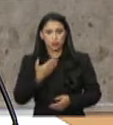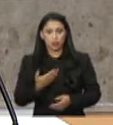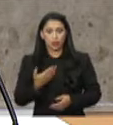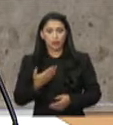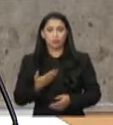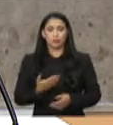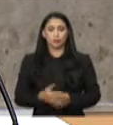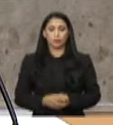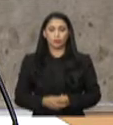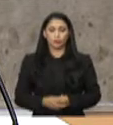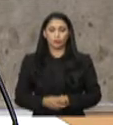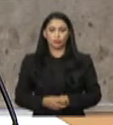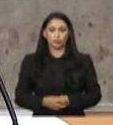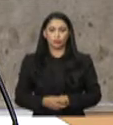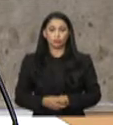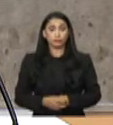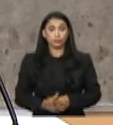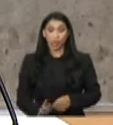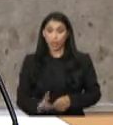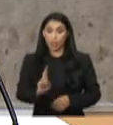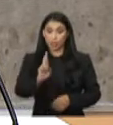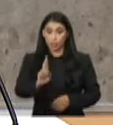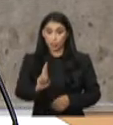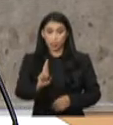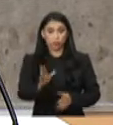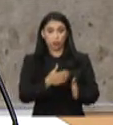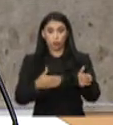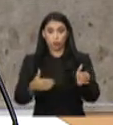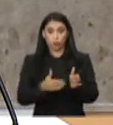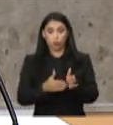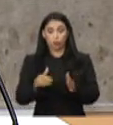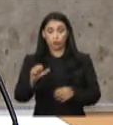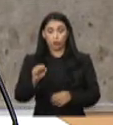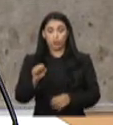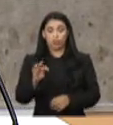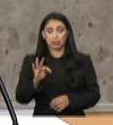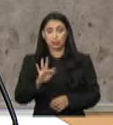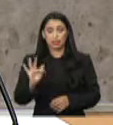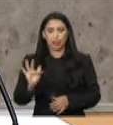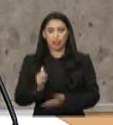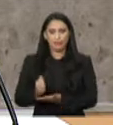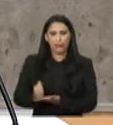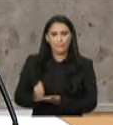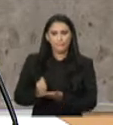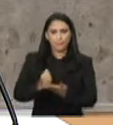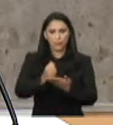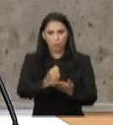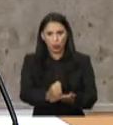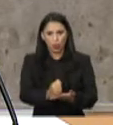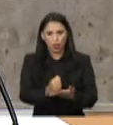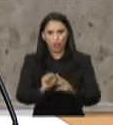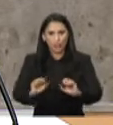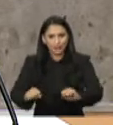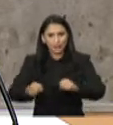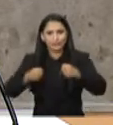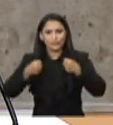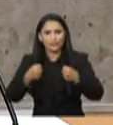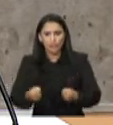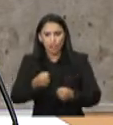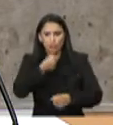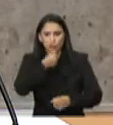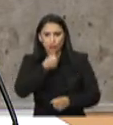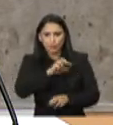publicamente dizer em nome de todos os lanches que o Supremo Tribunal Federal apoia e defende a imprensa brasileira